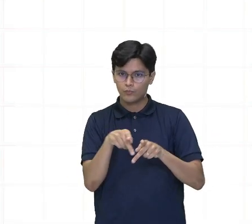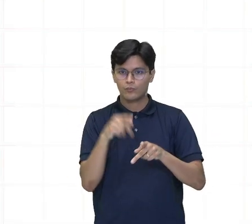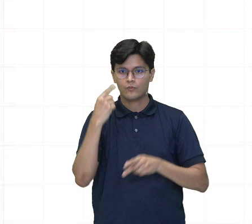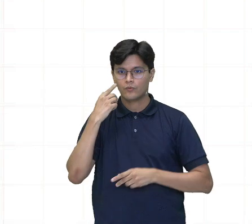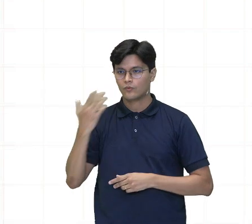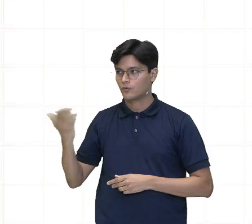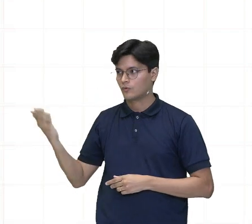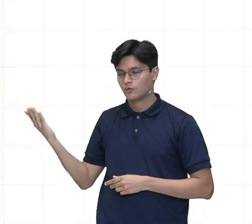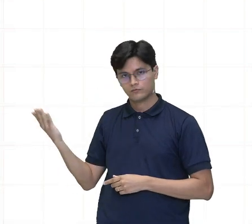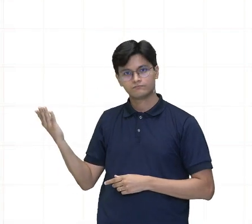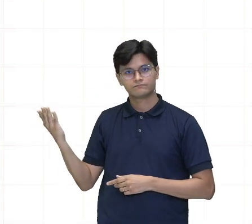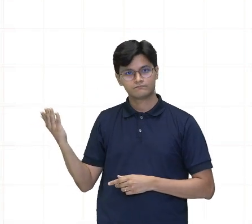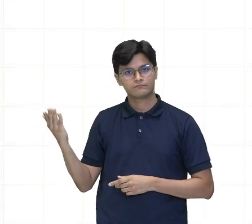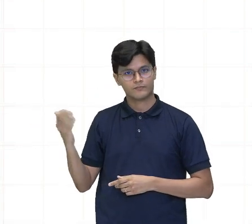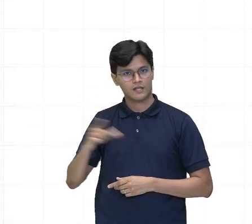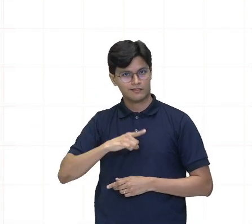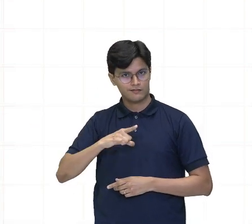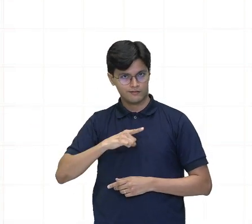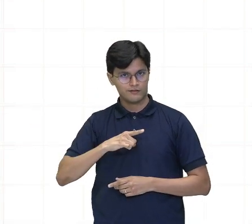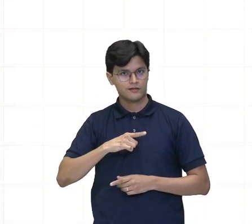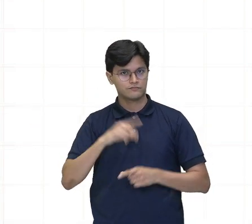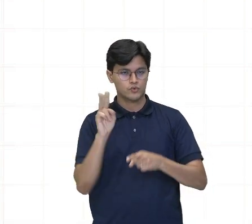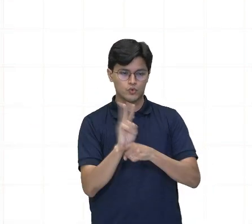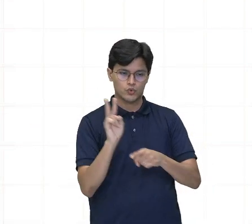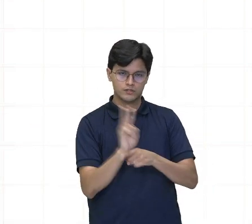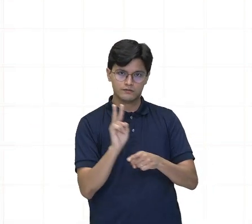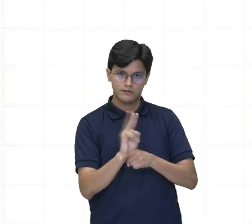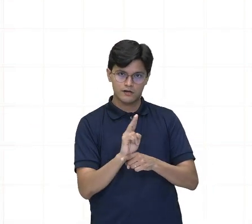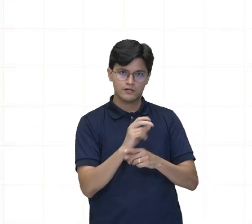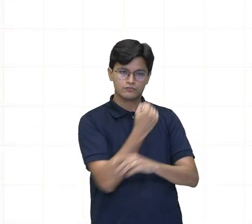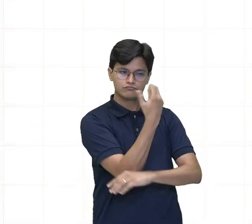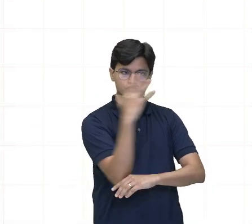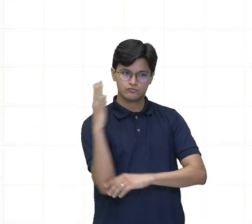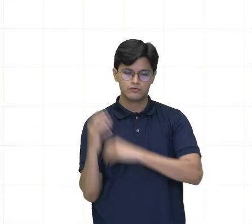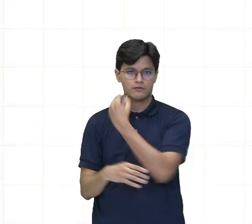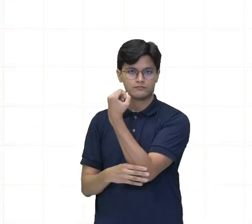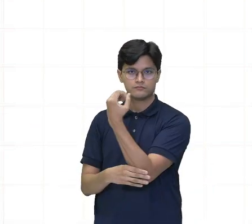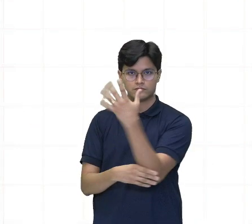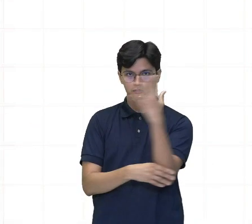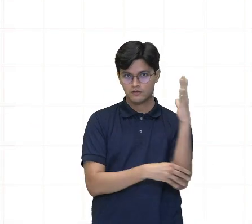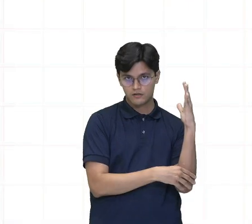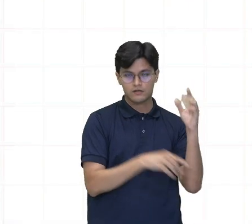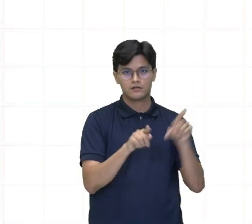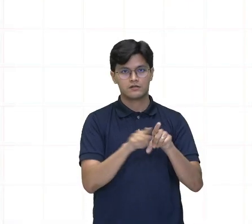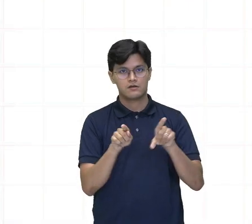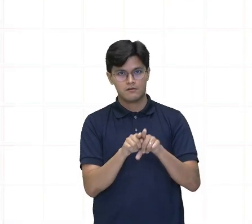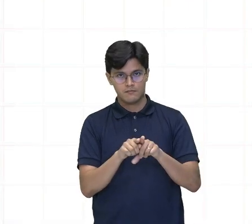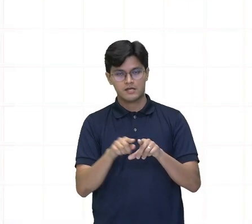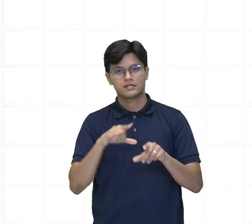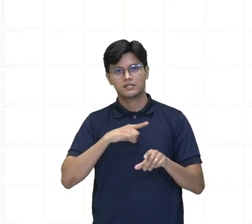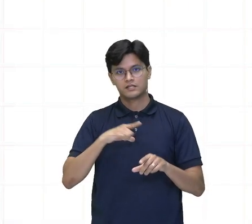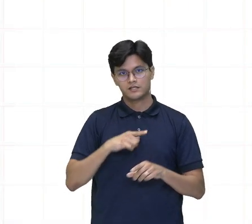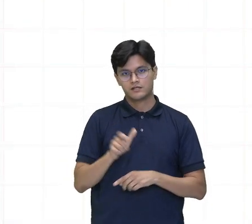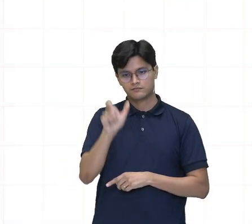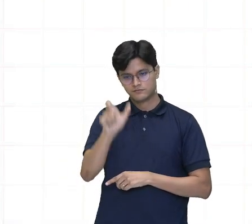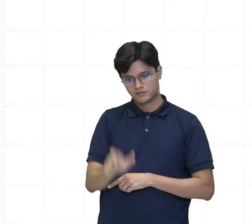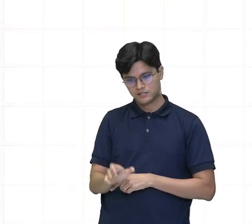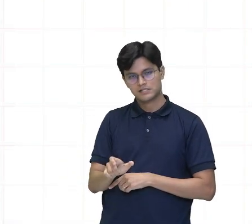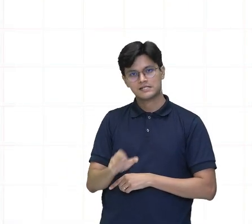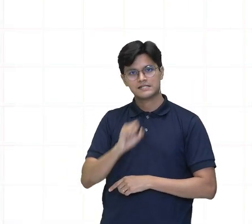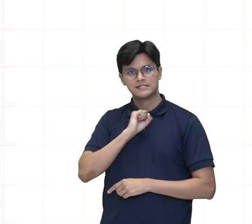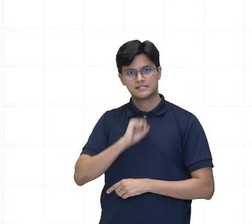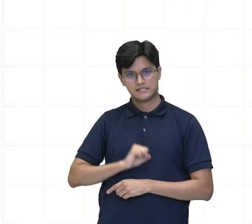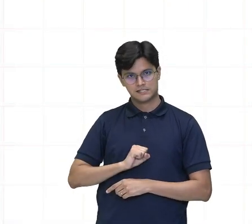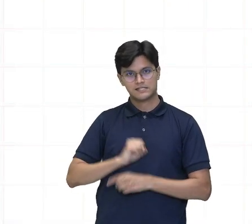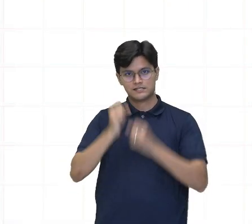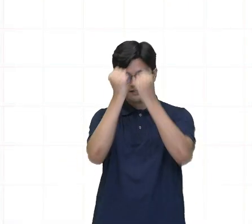a domesticação e plantio de árvores frutíferas e teremos a presença do sacerdote, que vai ser chamado de xamã, que é